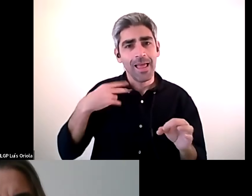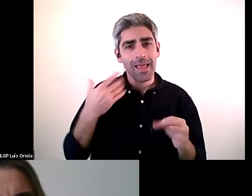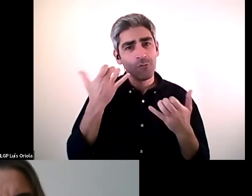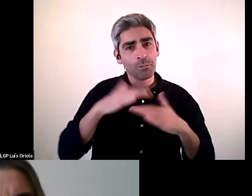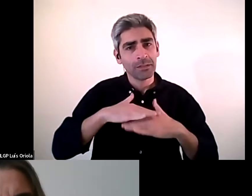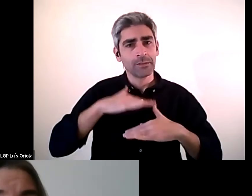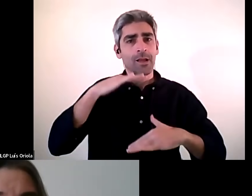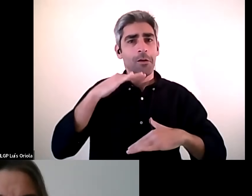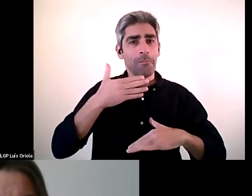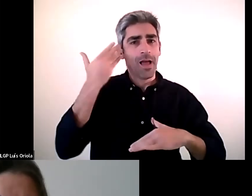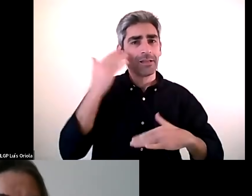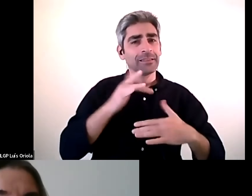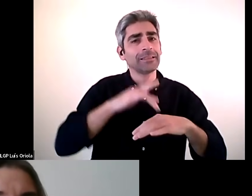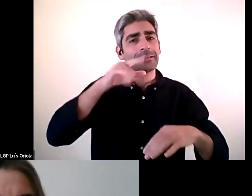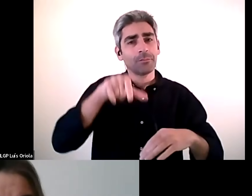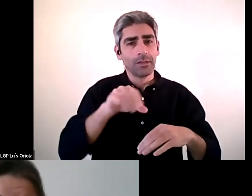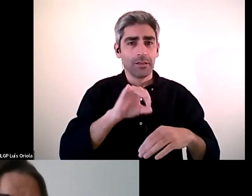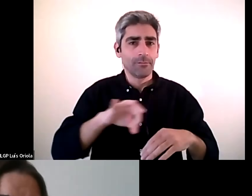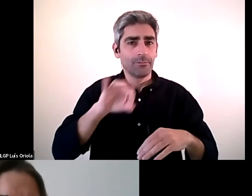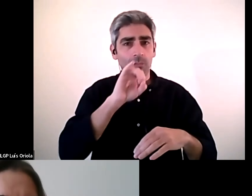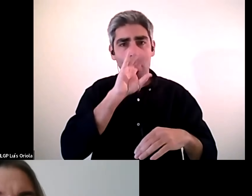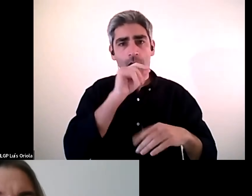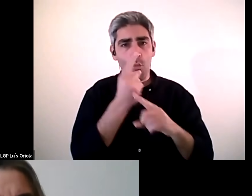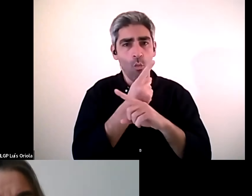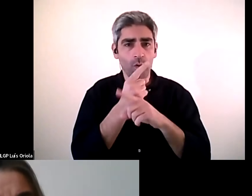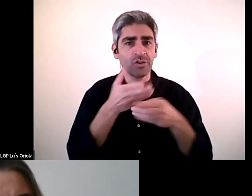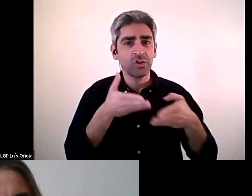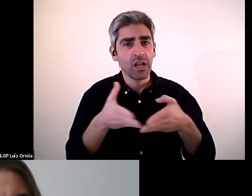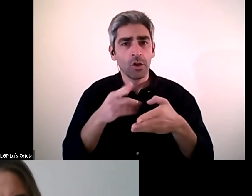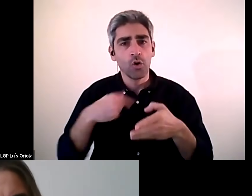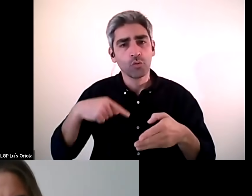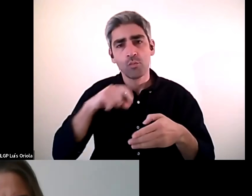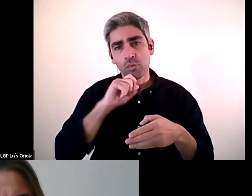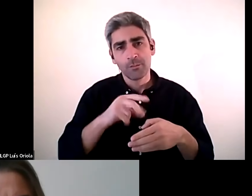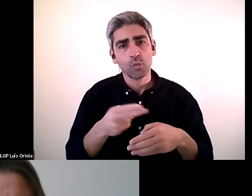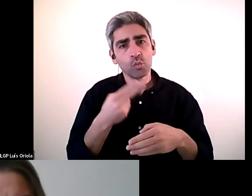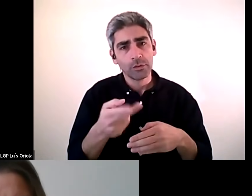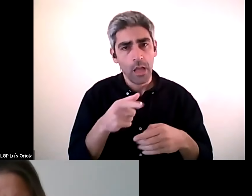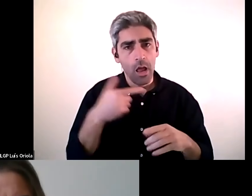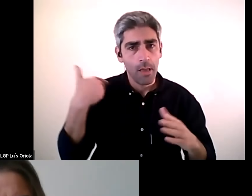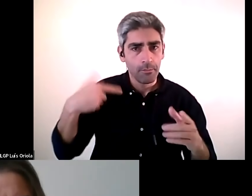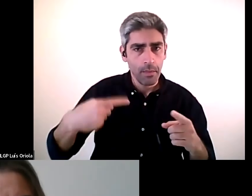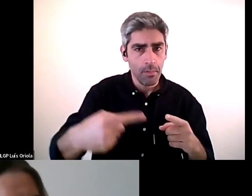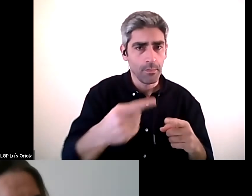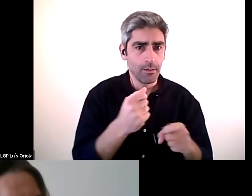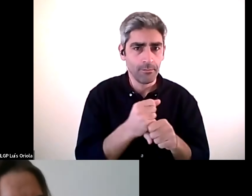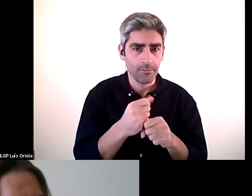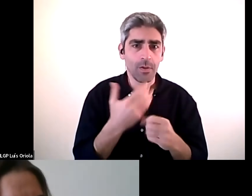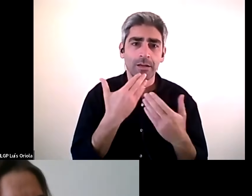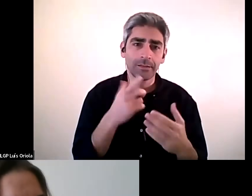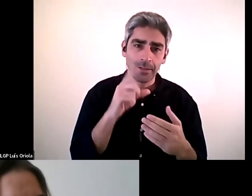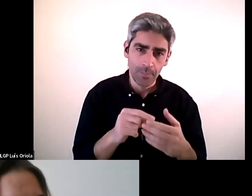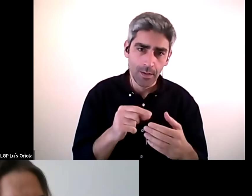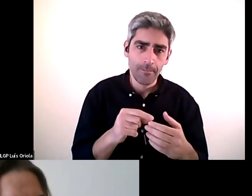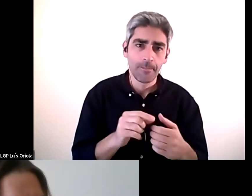e muito mais sensibilizados para determinadas estratégias que podemos usar no nosso dia-a-dia. Agradeço